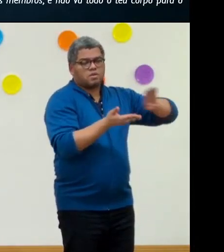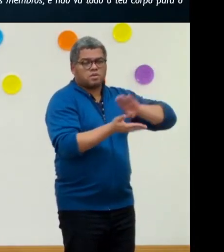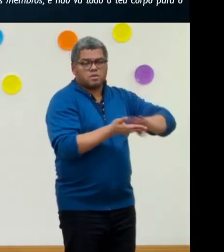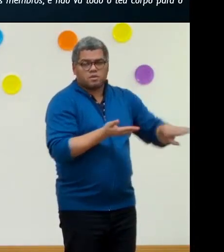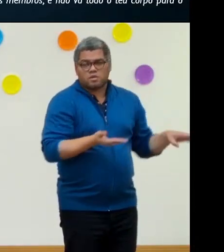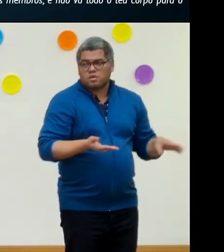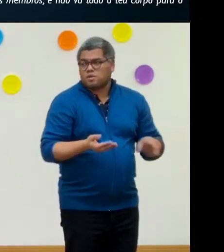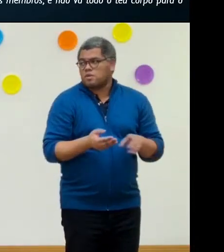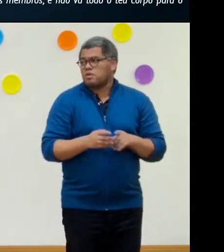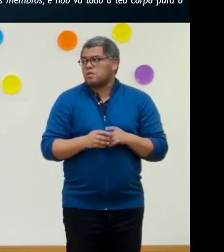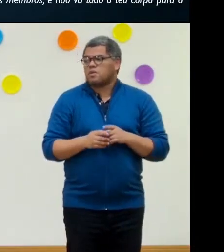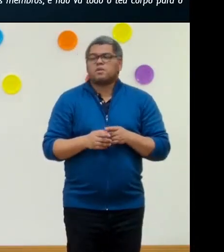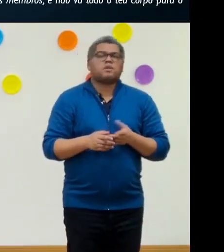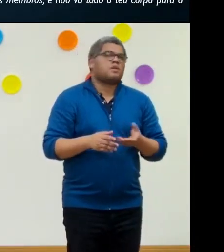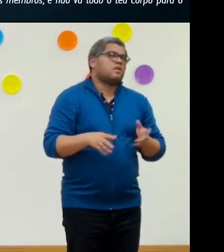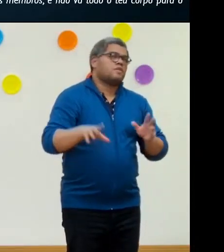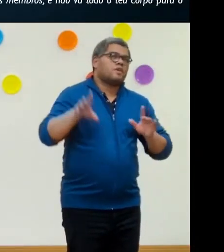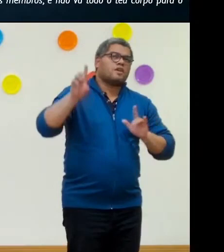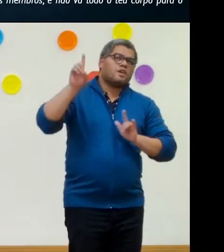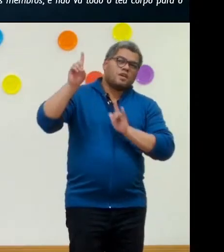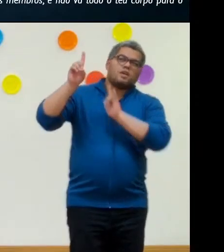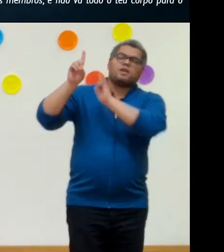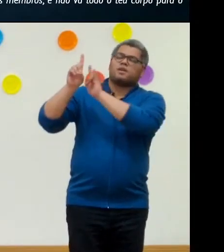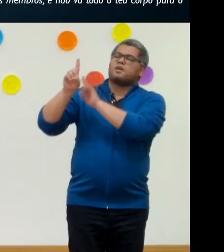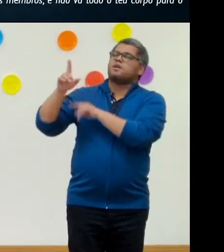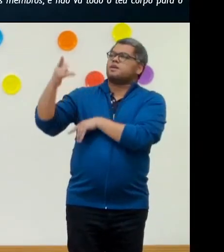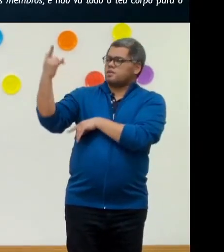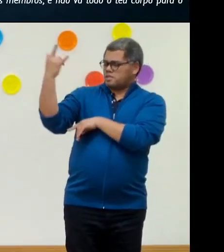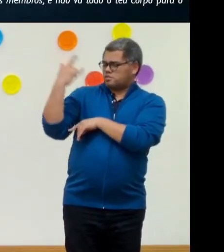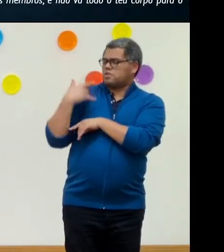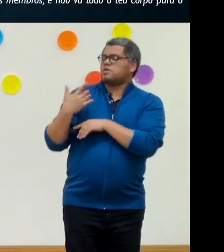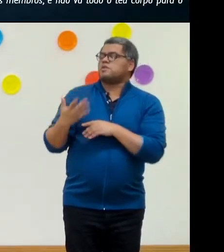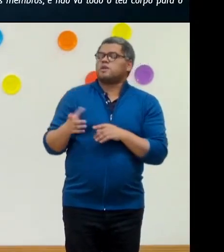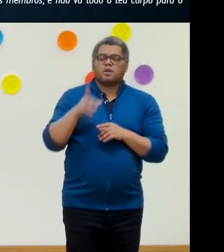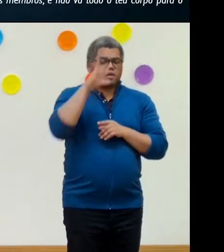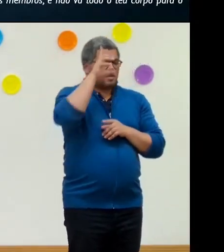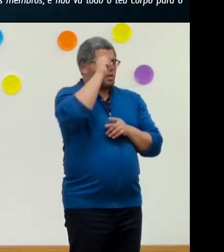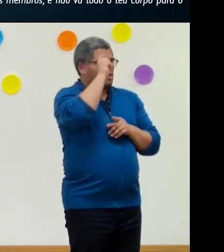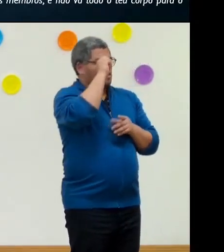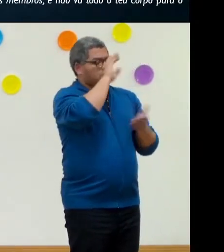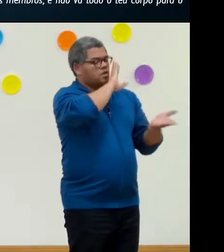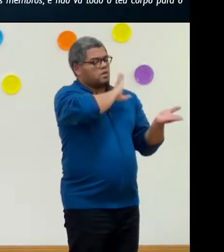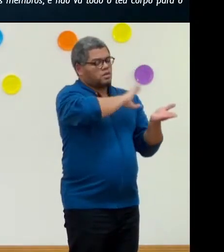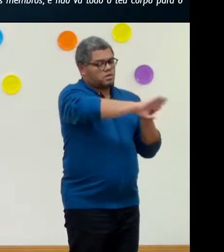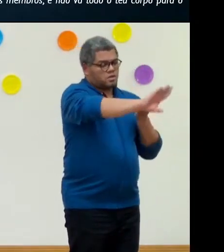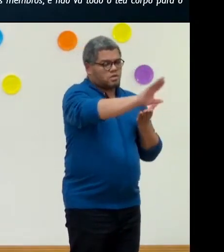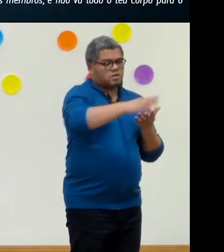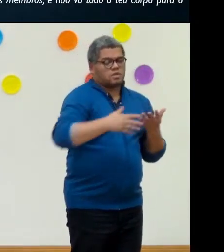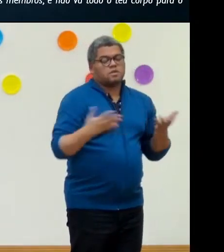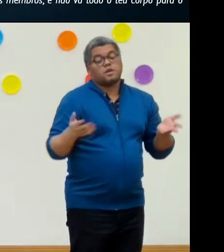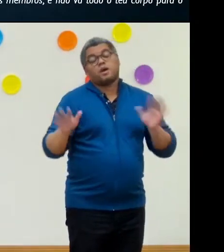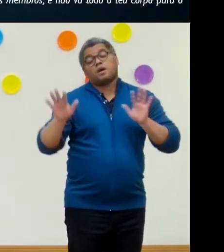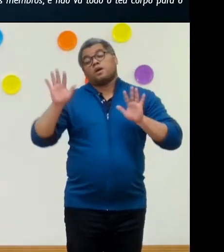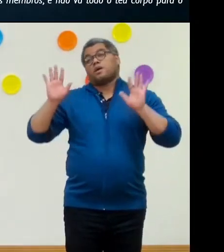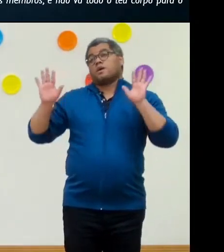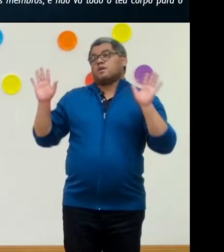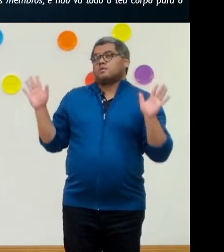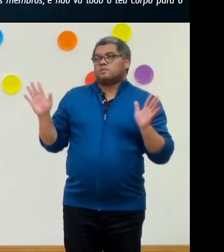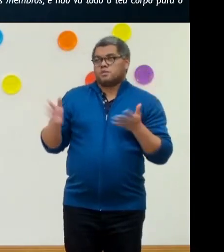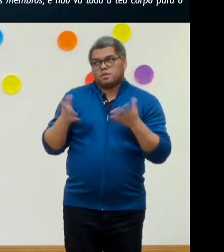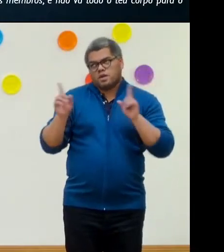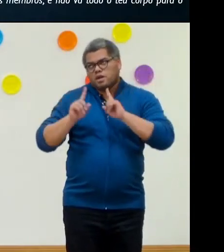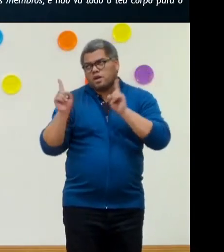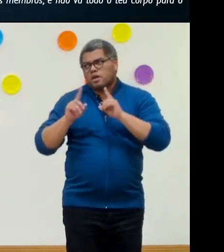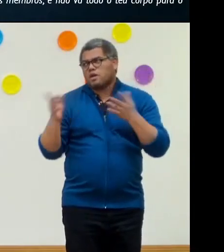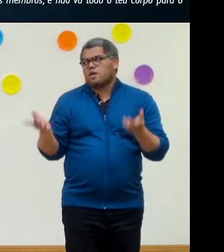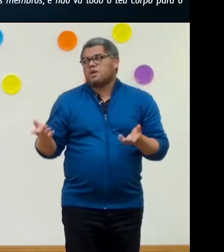Porque a gente canta, Senhor, eu te amo. Aí ele fala, você me ama? Então arranca o Instagram aí. Peraí, Senhor, não é assim também.